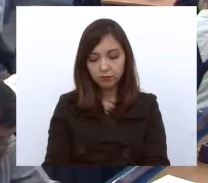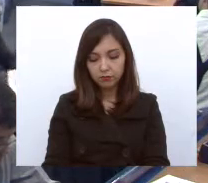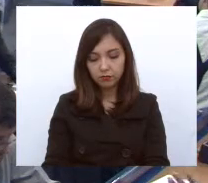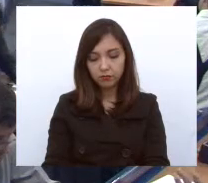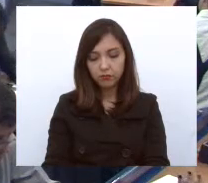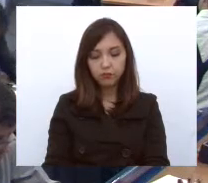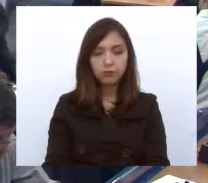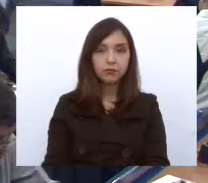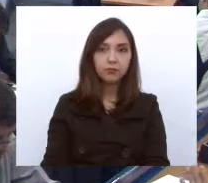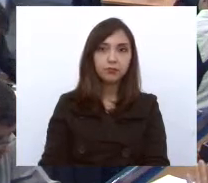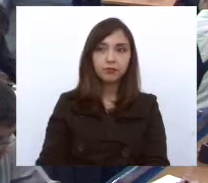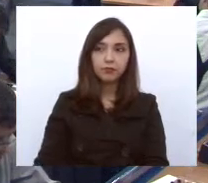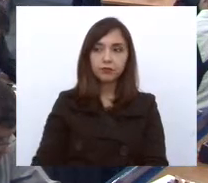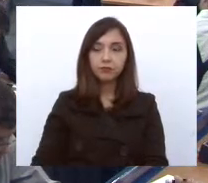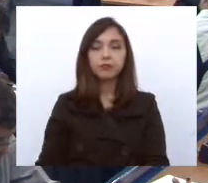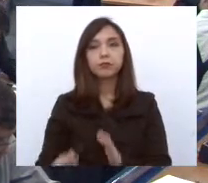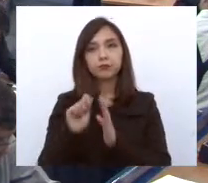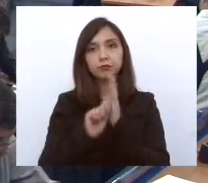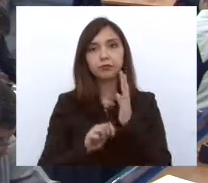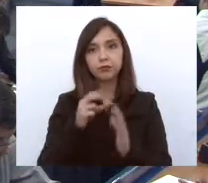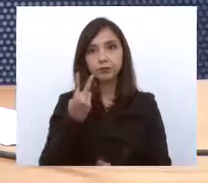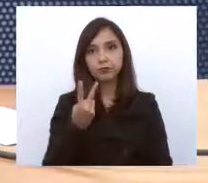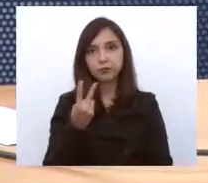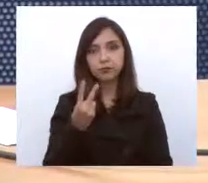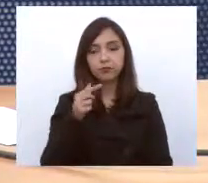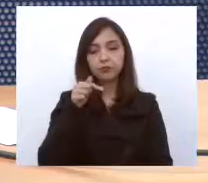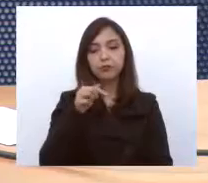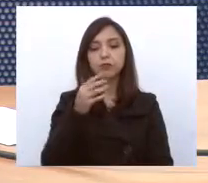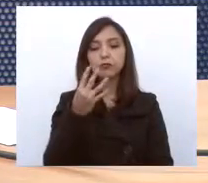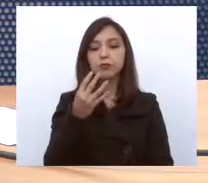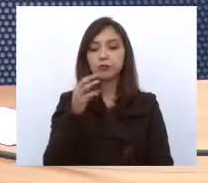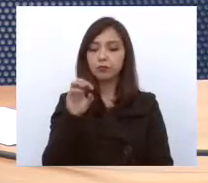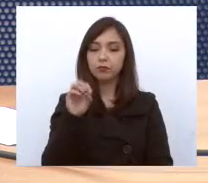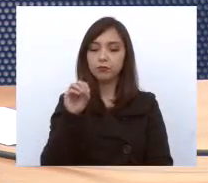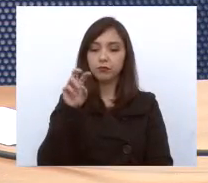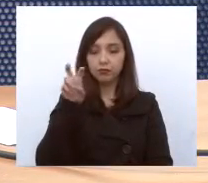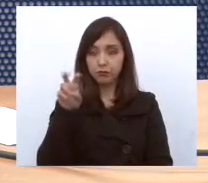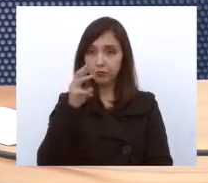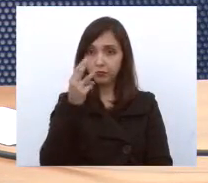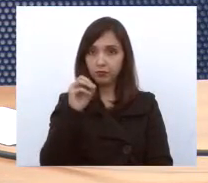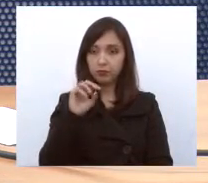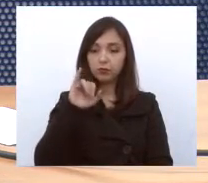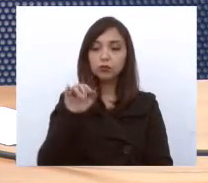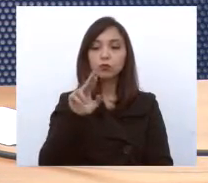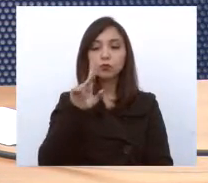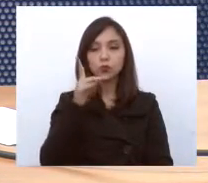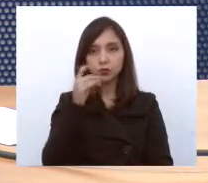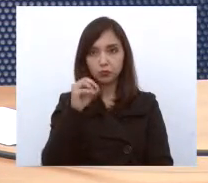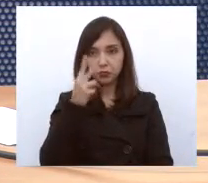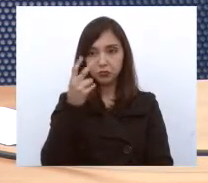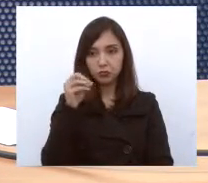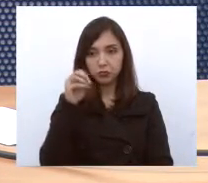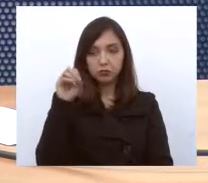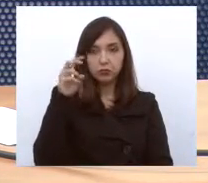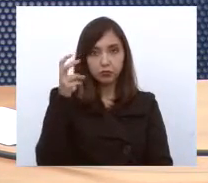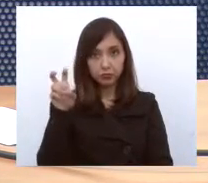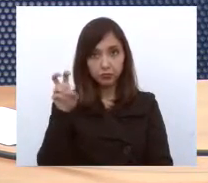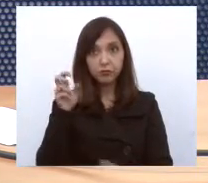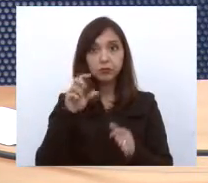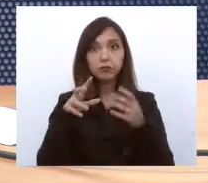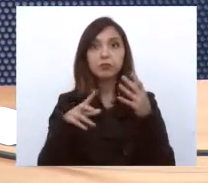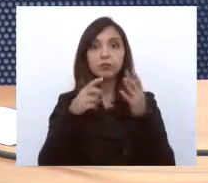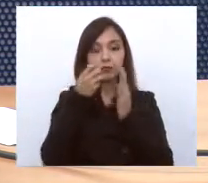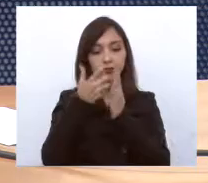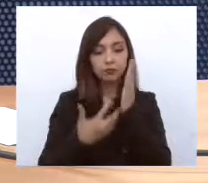Artigo 2. O artigo 35 da Lei número 7.405, de 30 de julho de 2015, passa a ter a seguinte